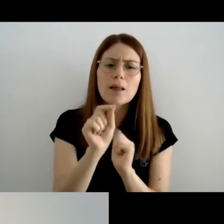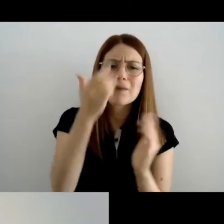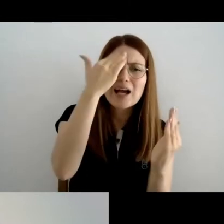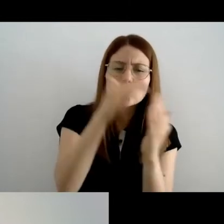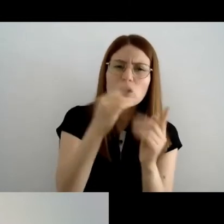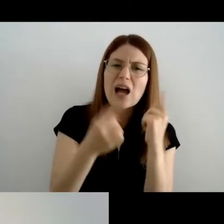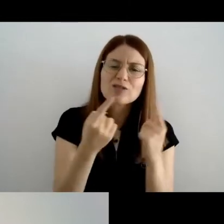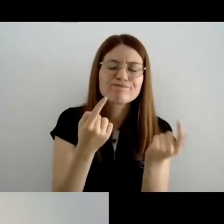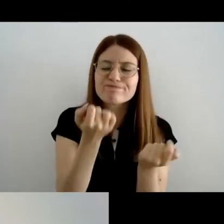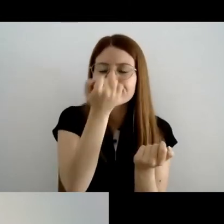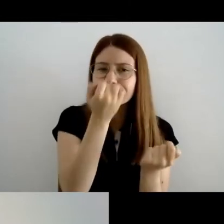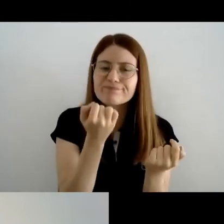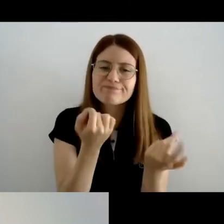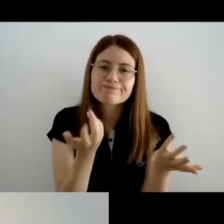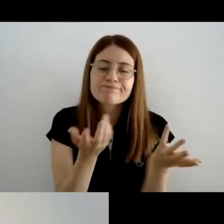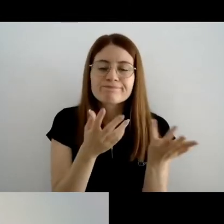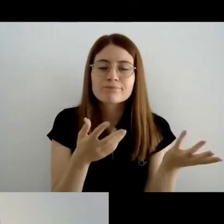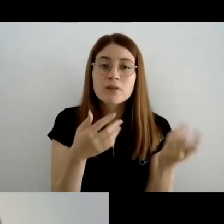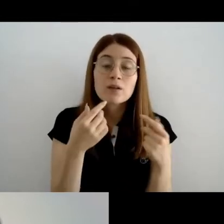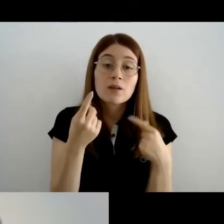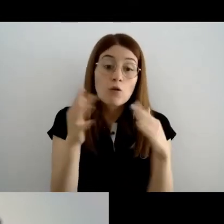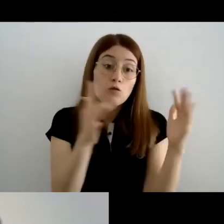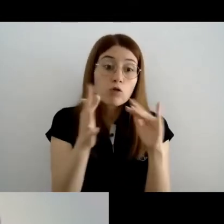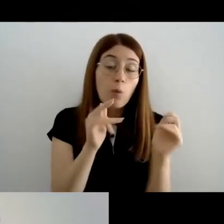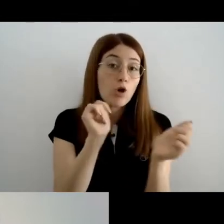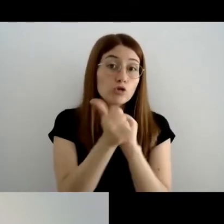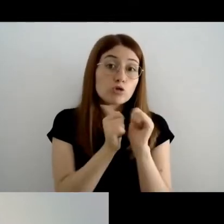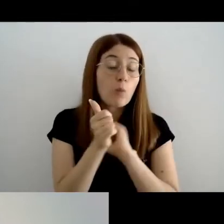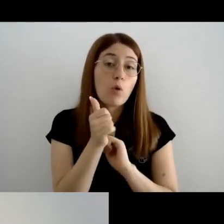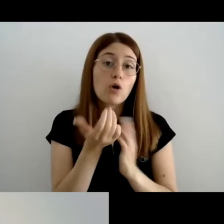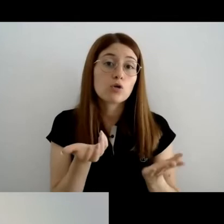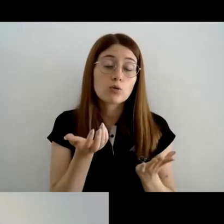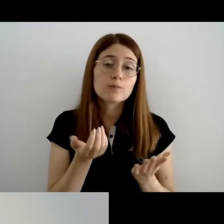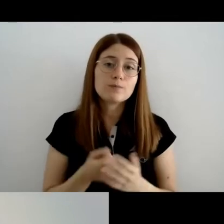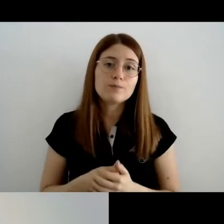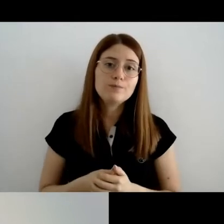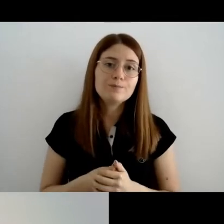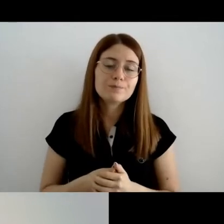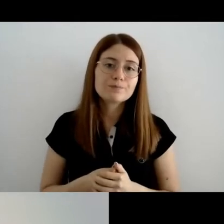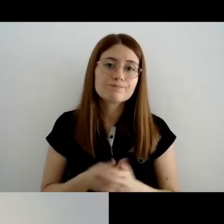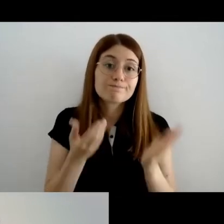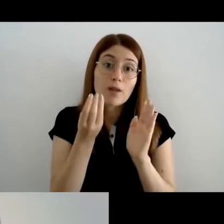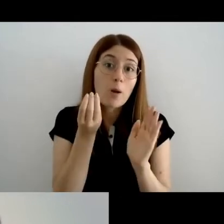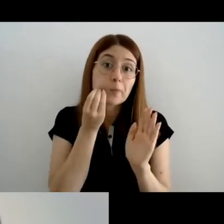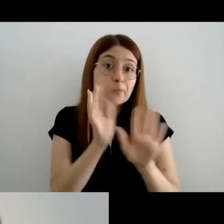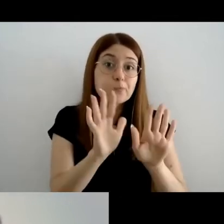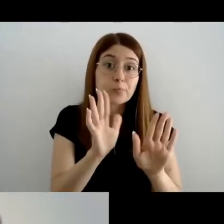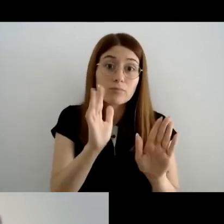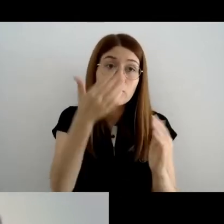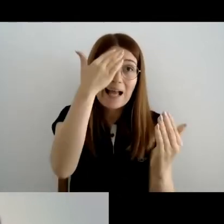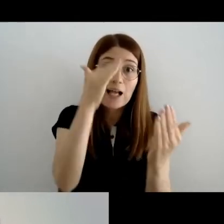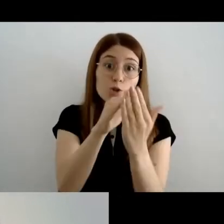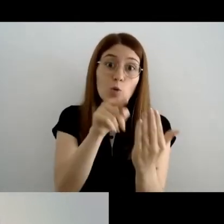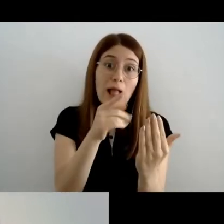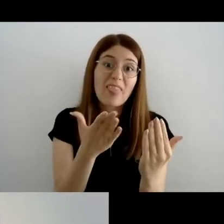muitas vezes não serem aquilo que nós queremos, e no futebol e no desporto temos essa essa grande verdade que é o resultado é que avalia a